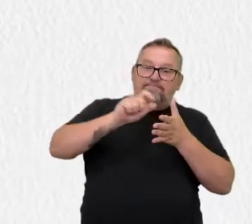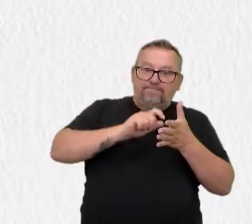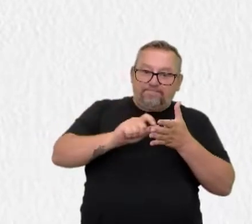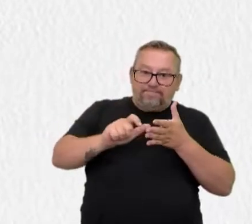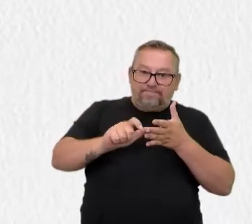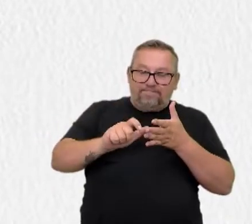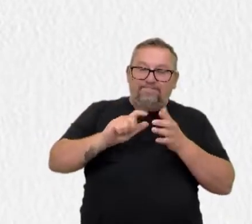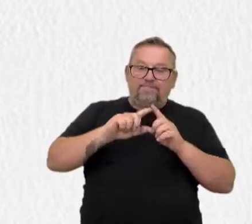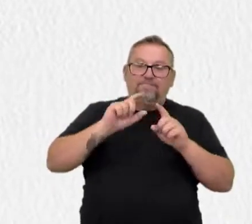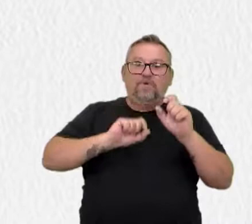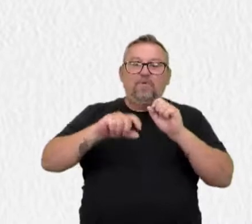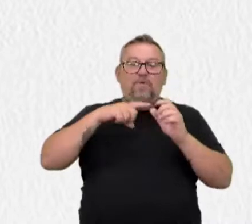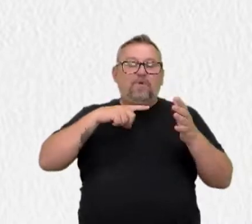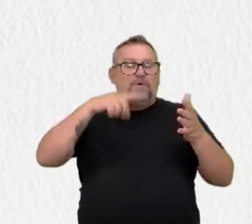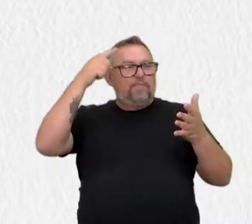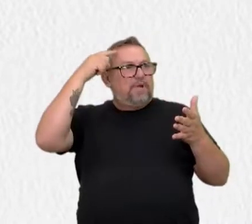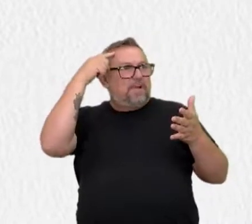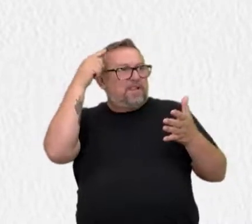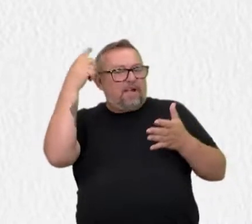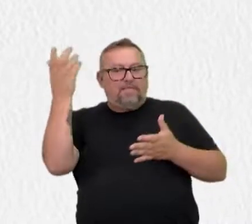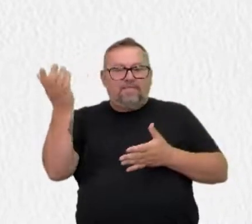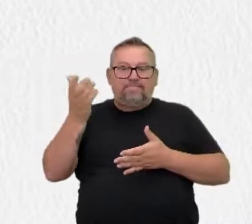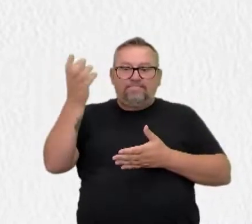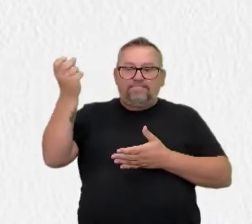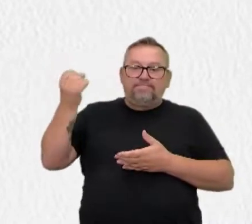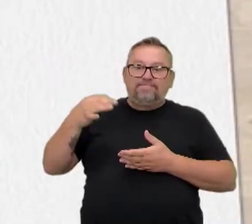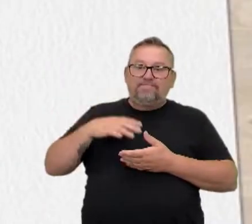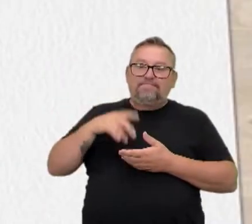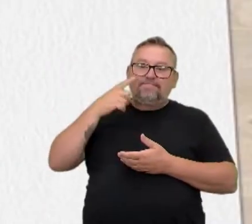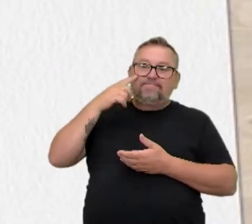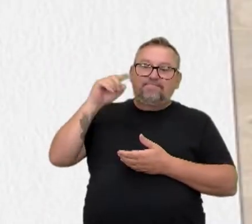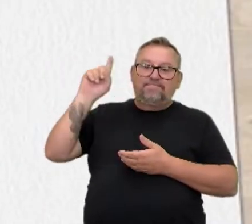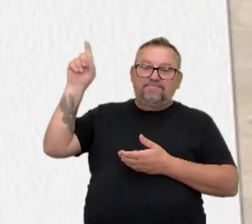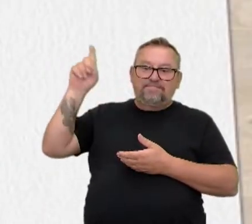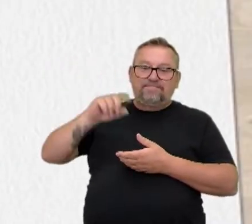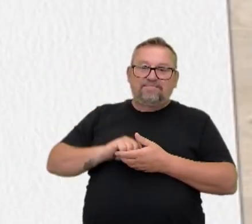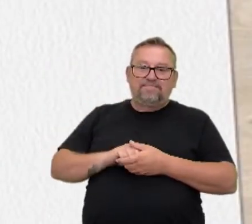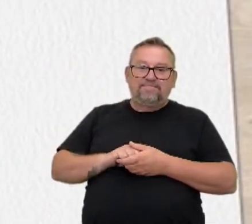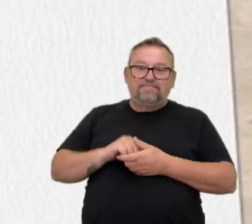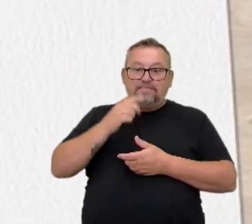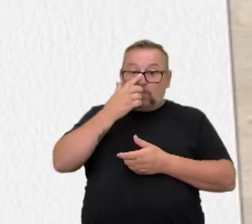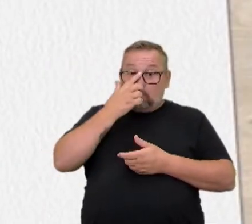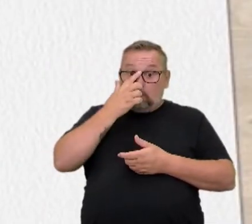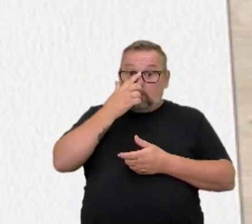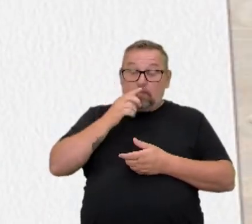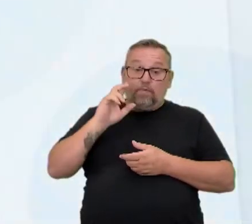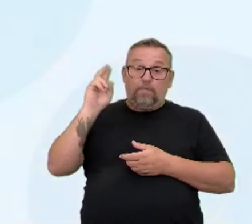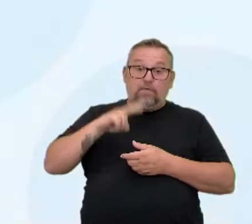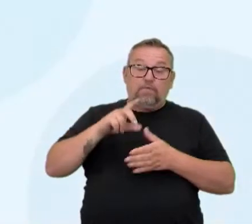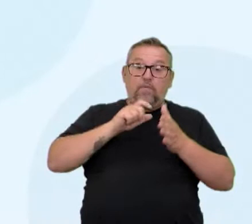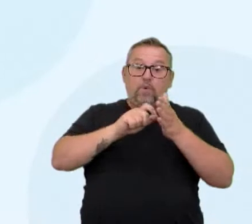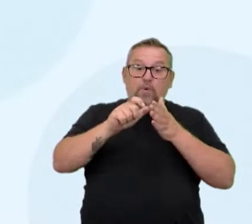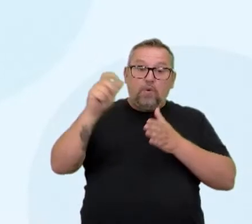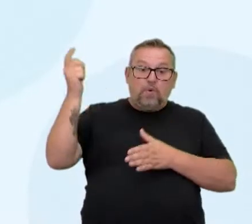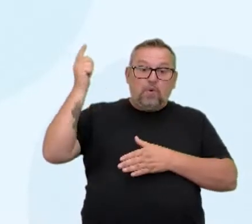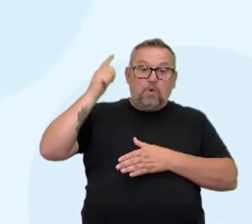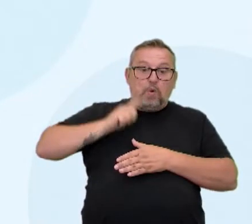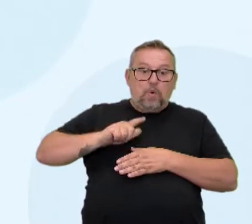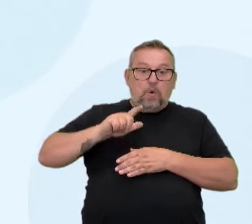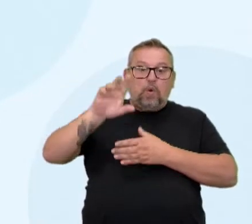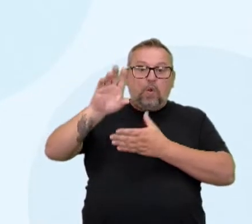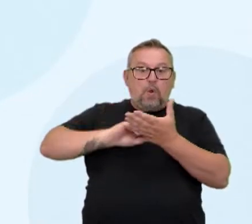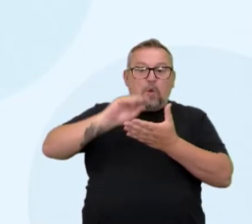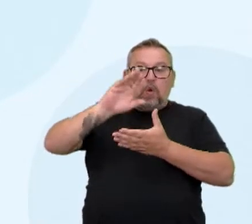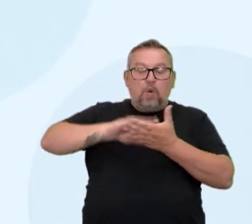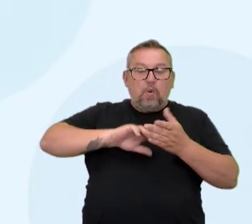Dawkins, né? E o que ele pensava. Pro Fernando, você faz a leitura? O Richard Dawkins propunha um conceito para dar conta dos processos de replicação